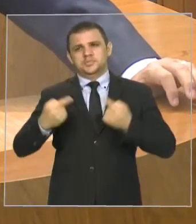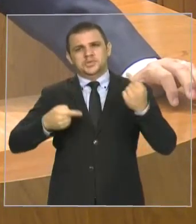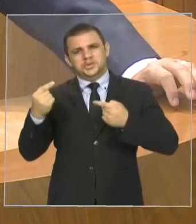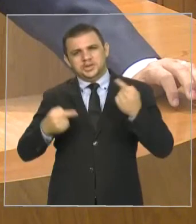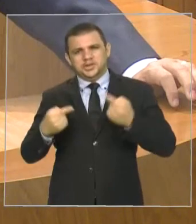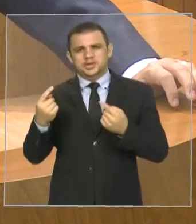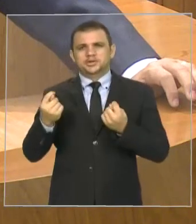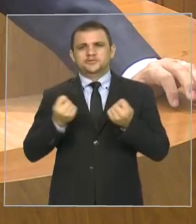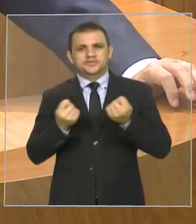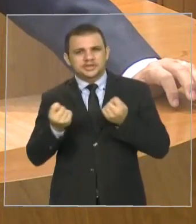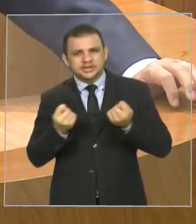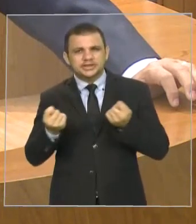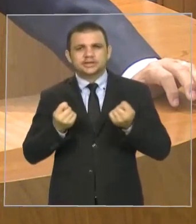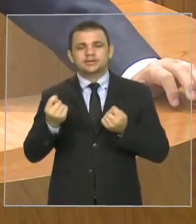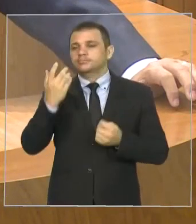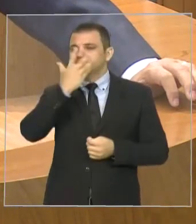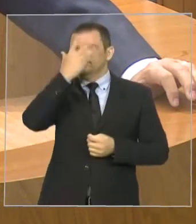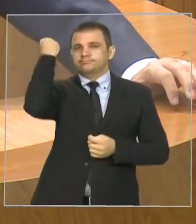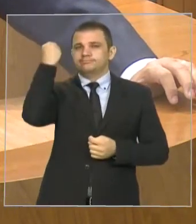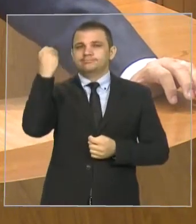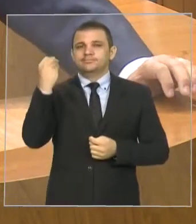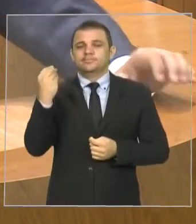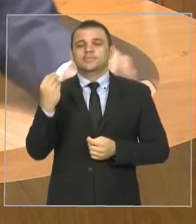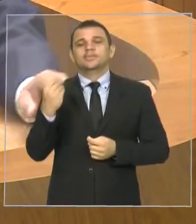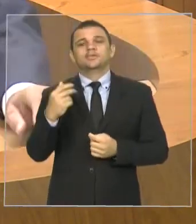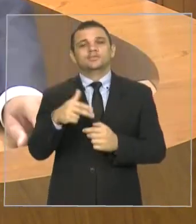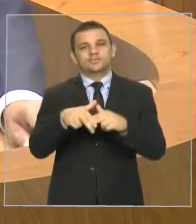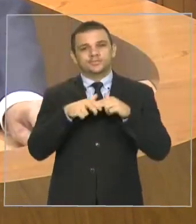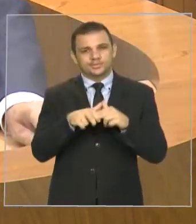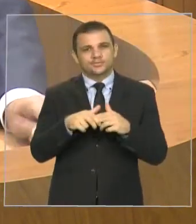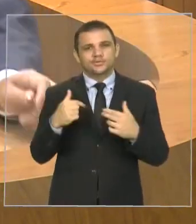financeira do nosso país então era isso que eu tinha nesta manhã